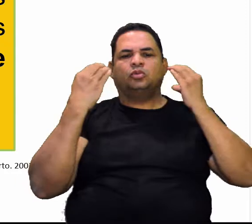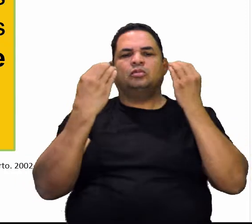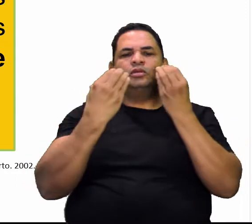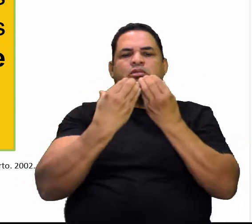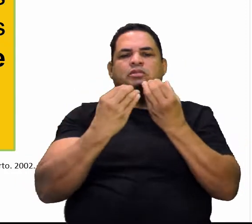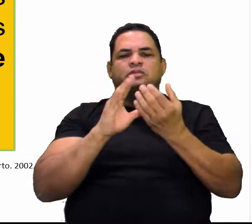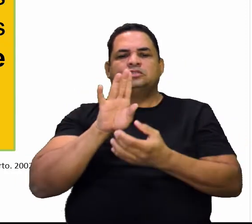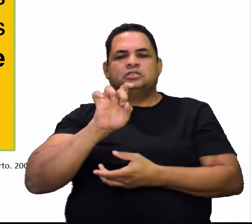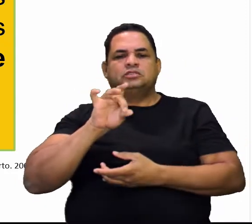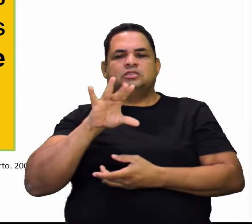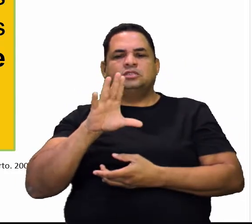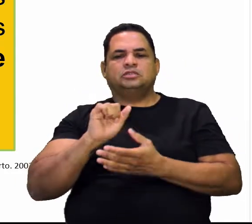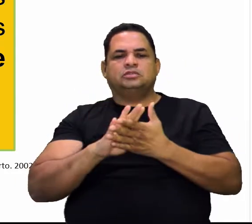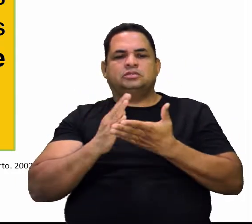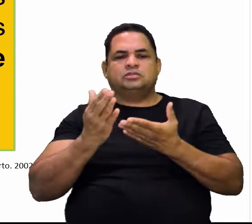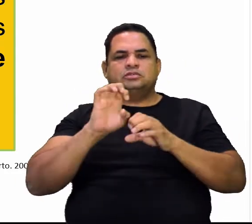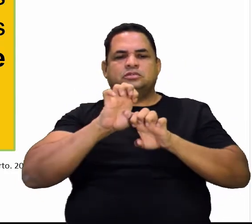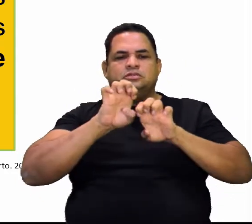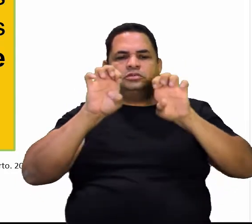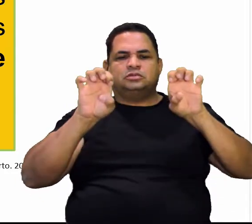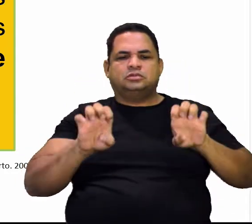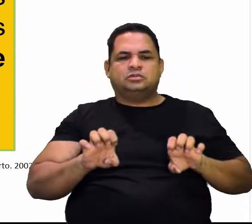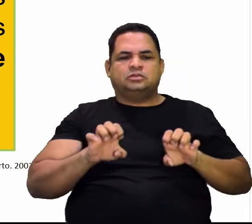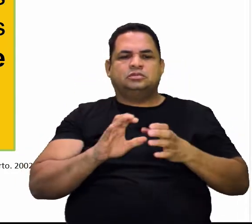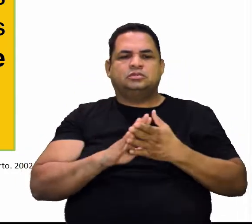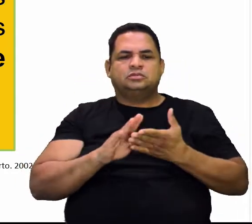gentílicas, se estruturando em